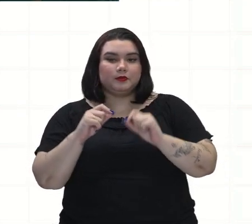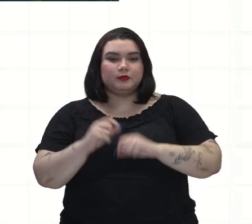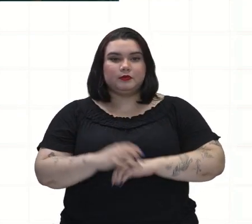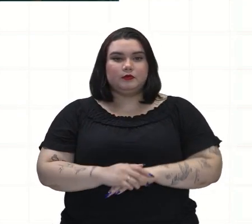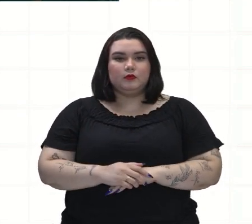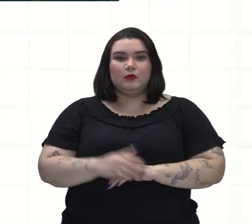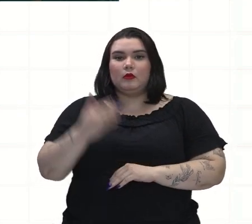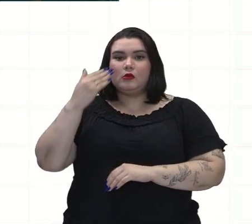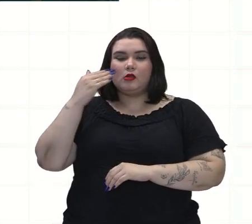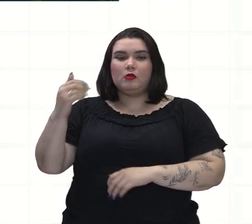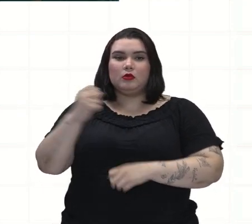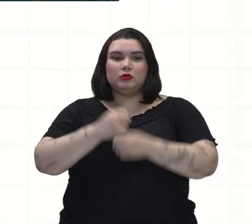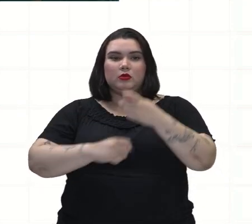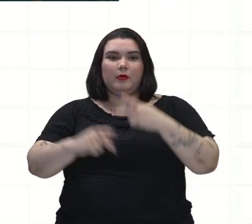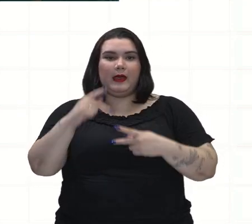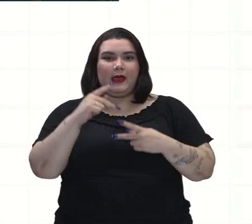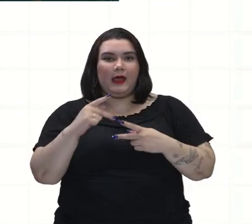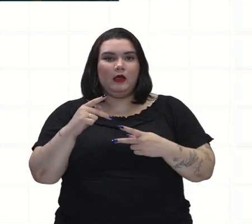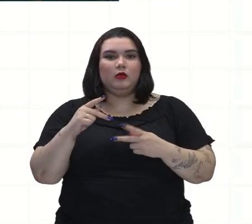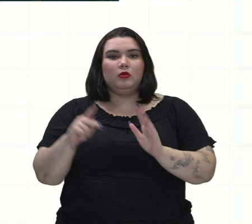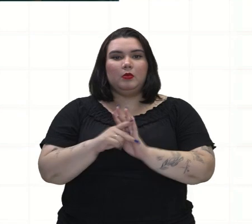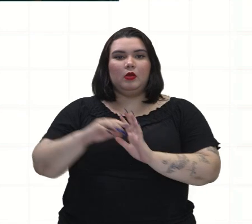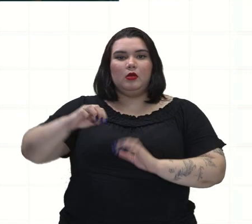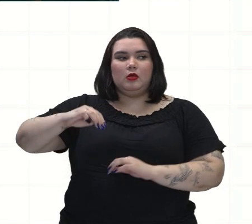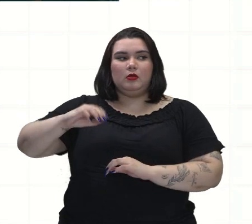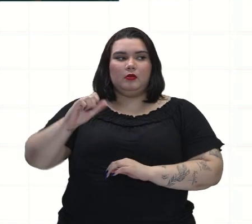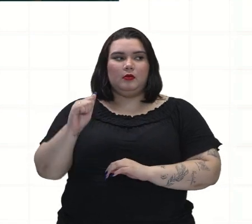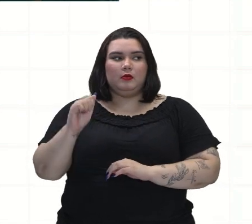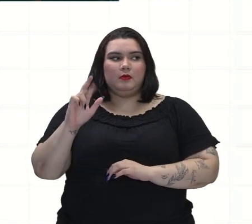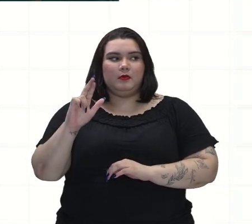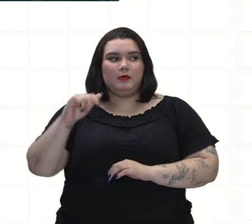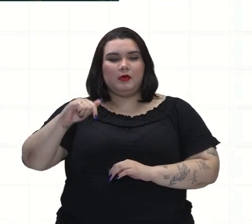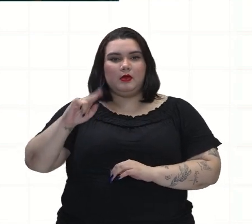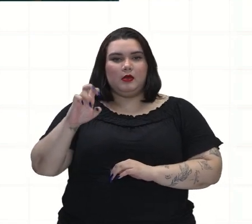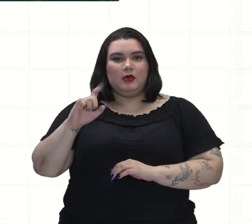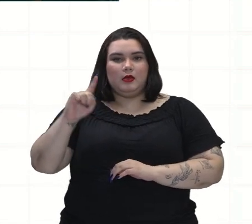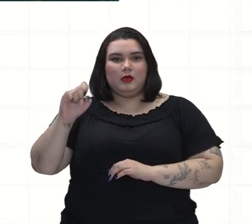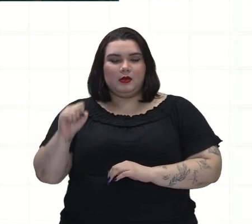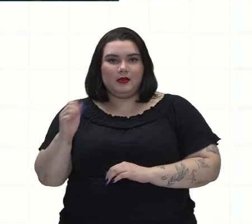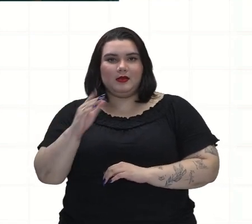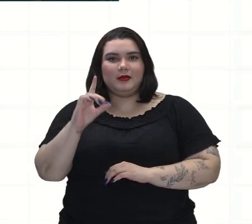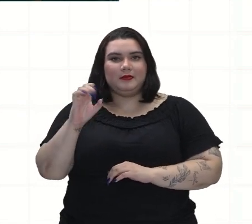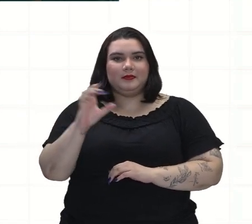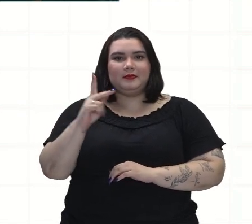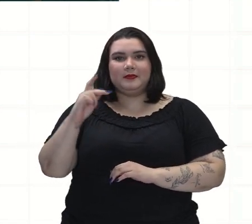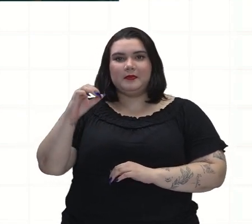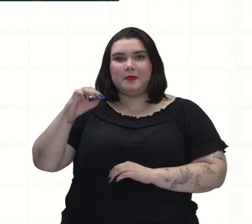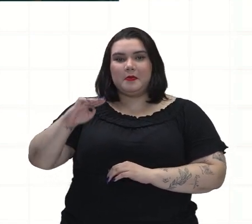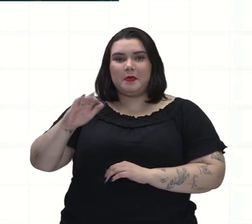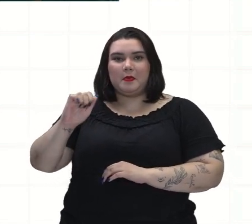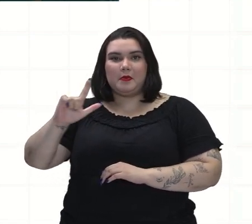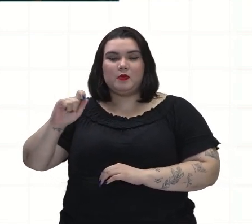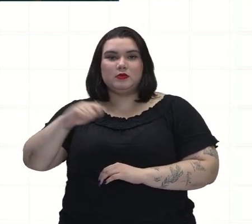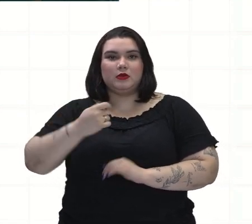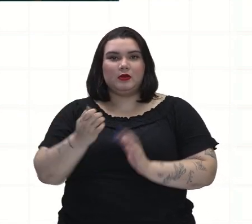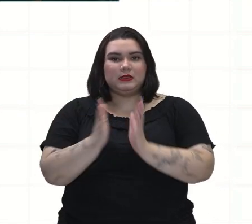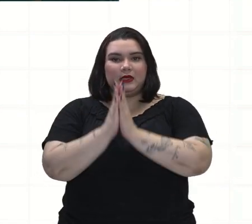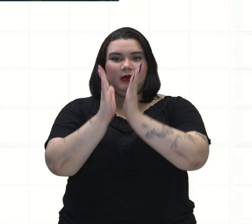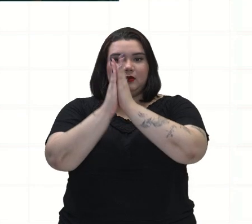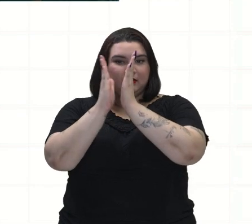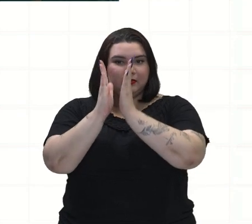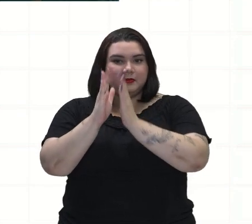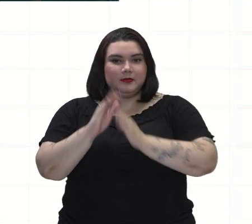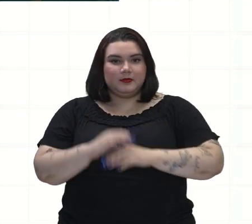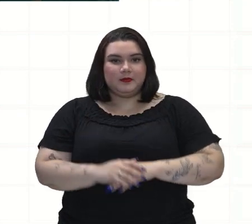a administração do Marquês de Pombal, que vai ser uma administração que